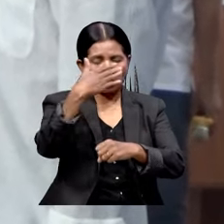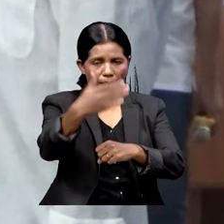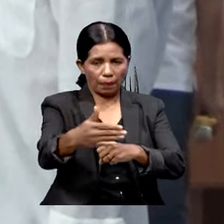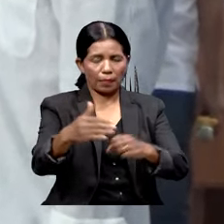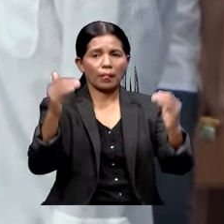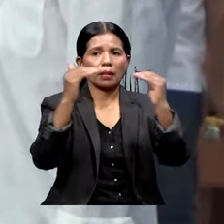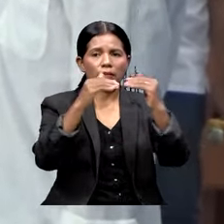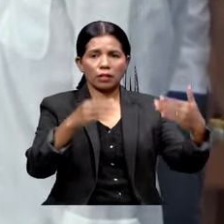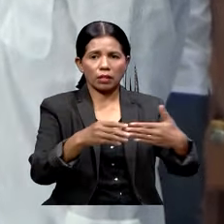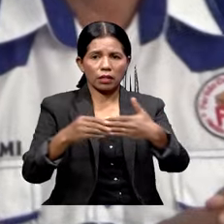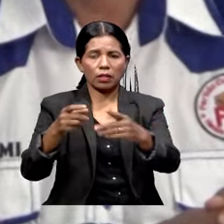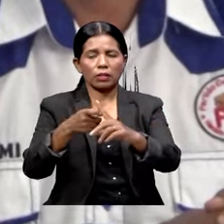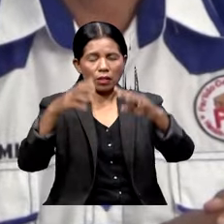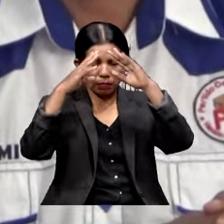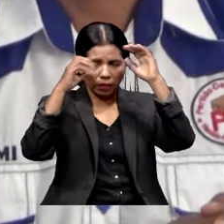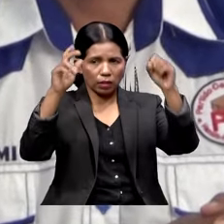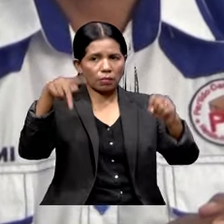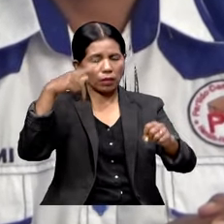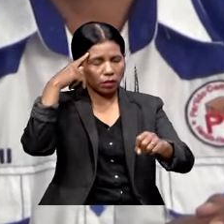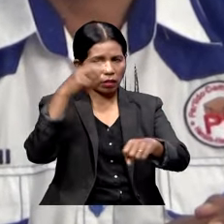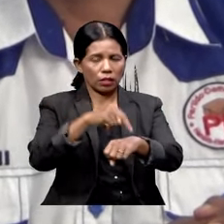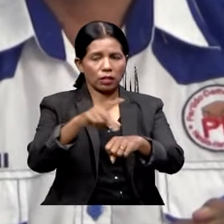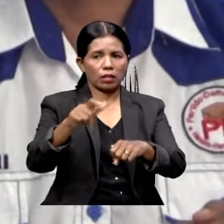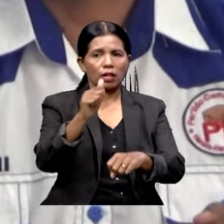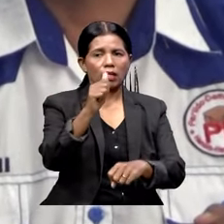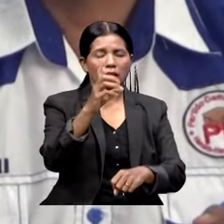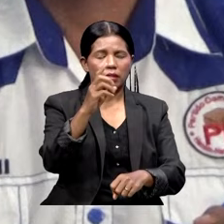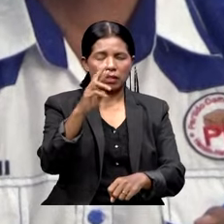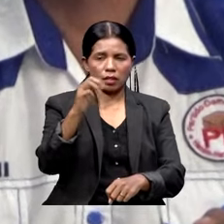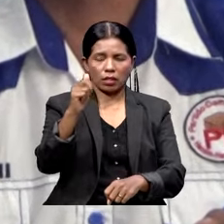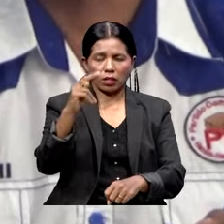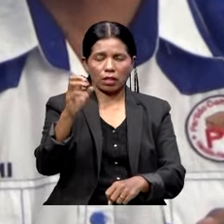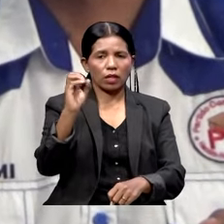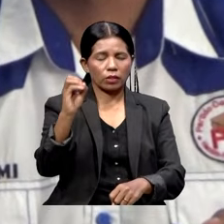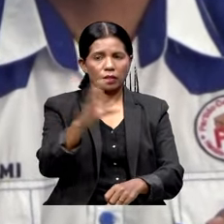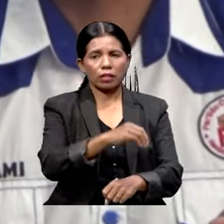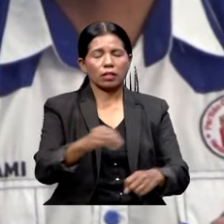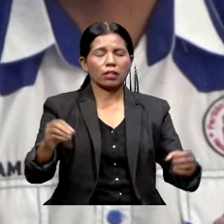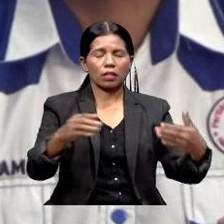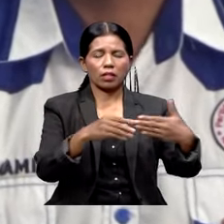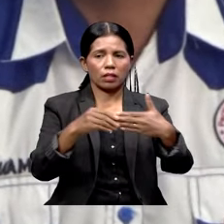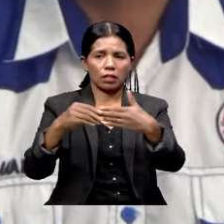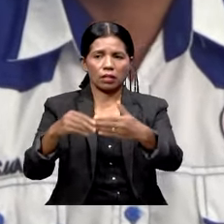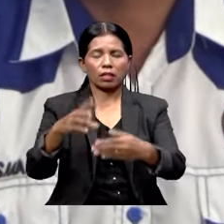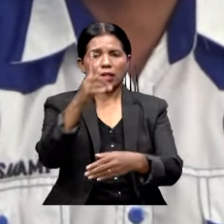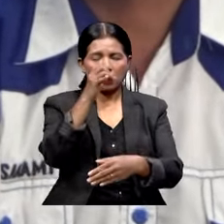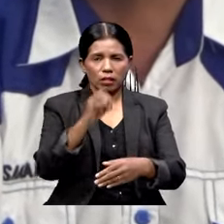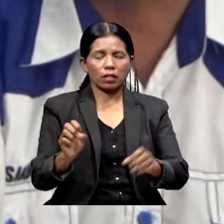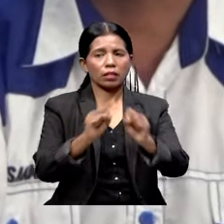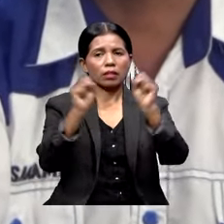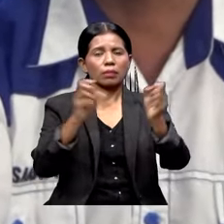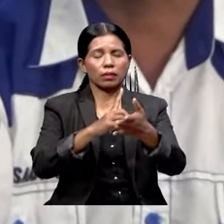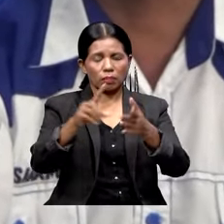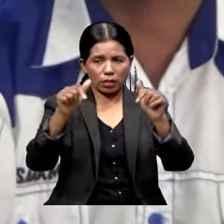lidera hosti presidente Conselho Política Nacional Adriano do Nascimento e a salão senil Aline Larigoto dili sábado semana